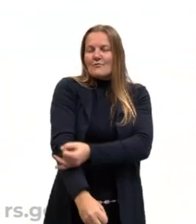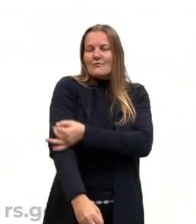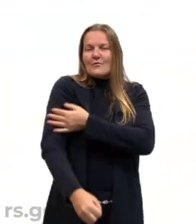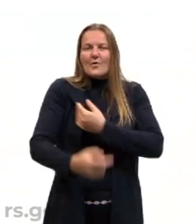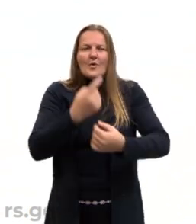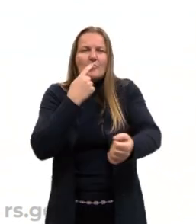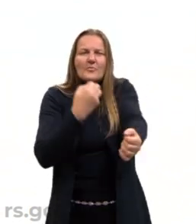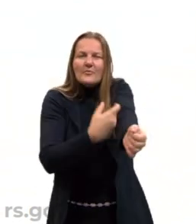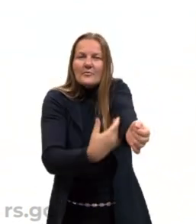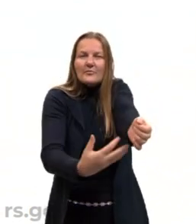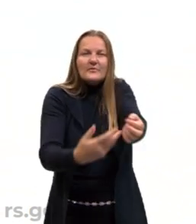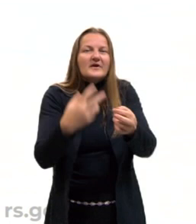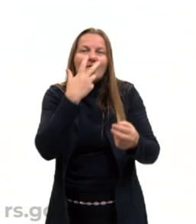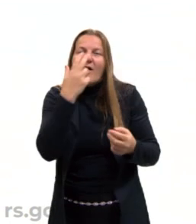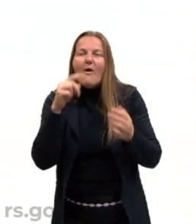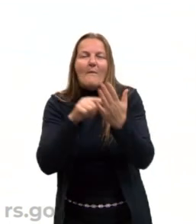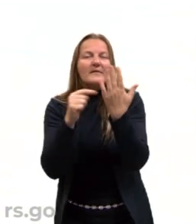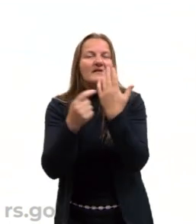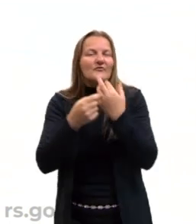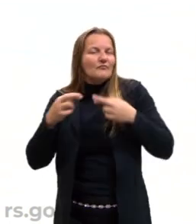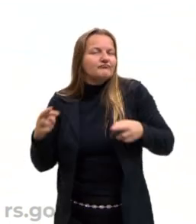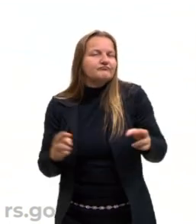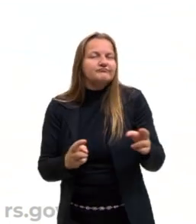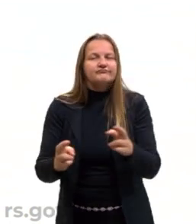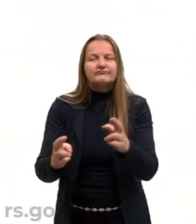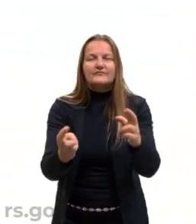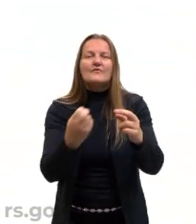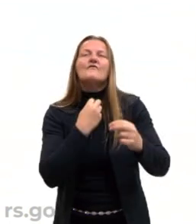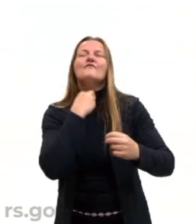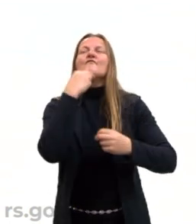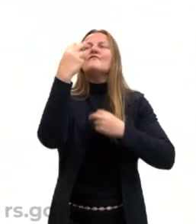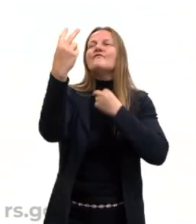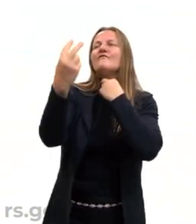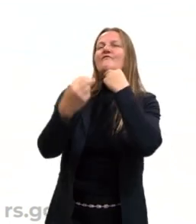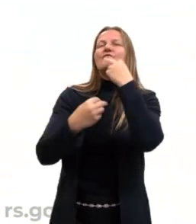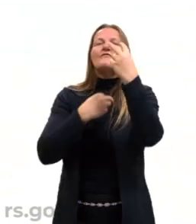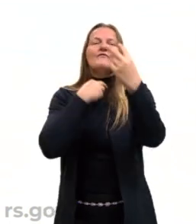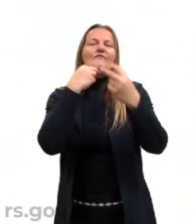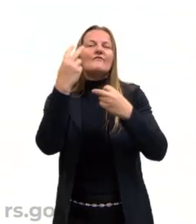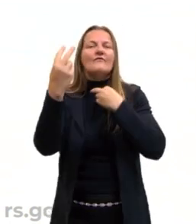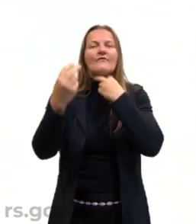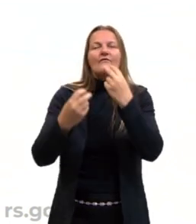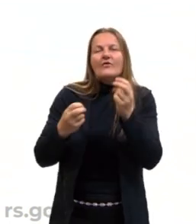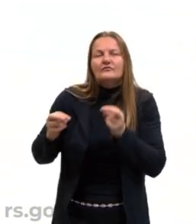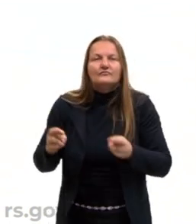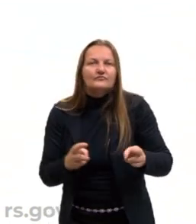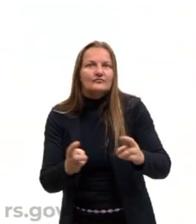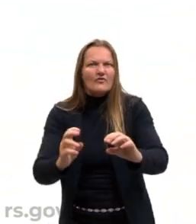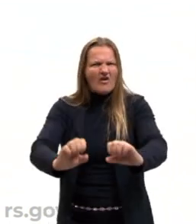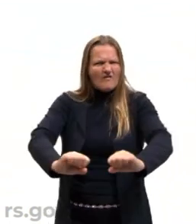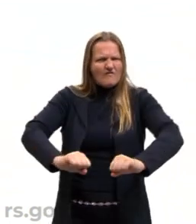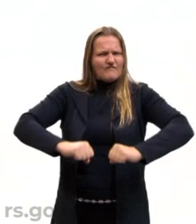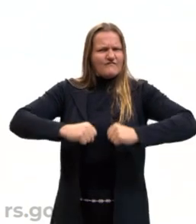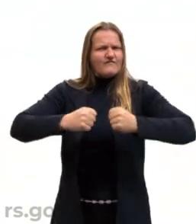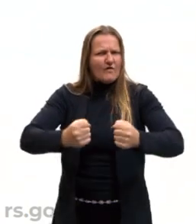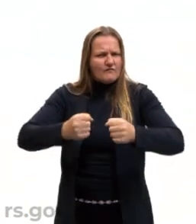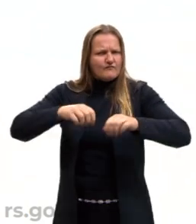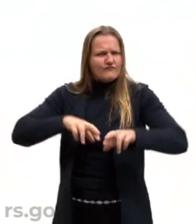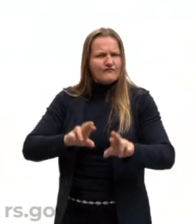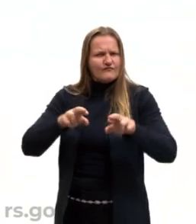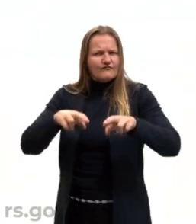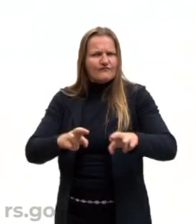sangue um rio que libera em minha voz Sua correnteza sua força né